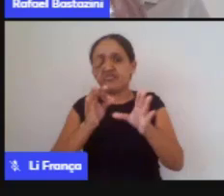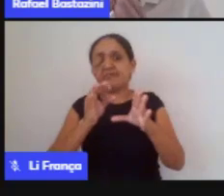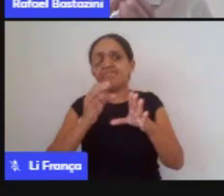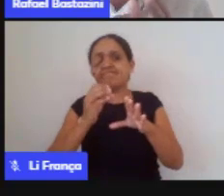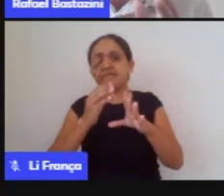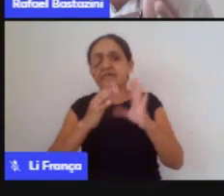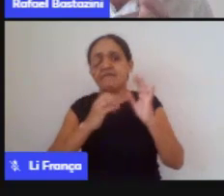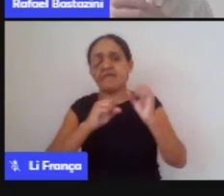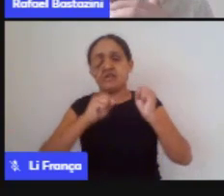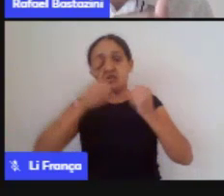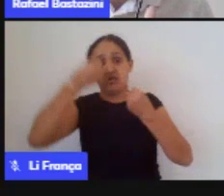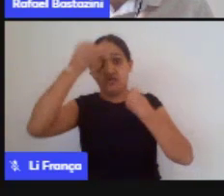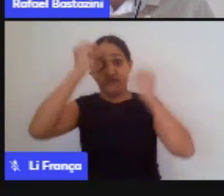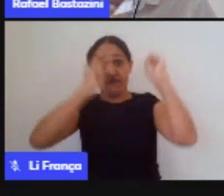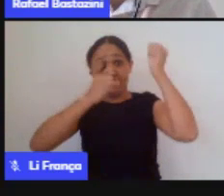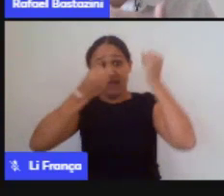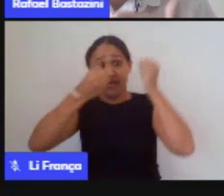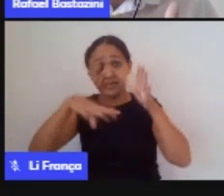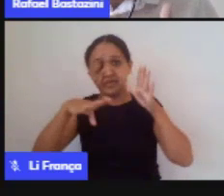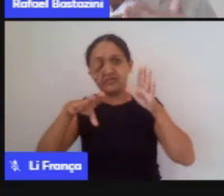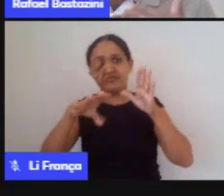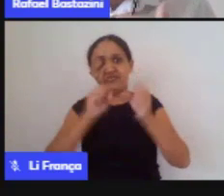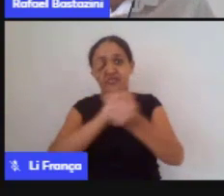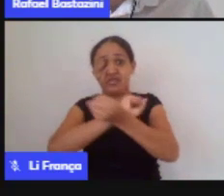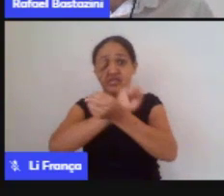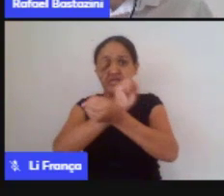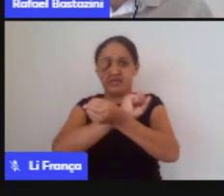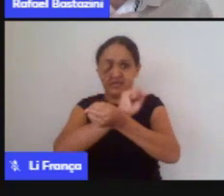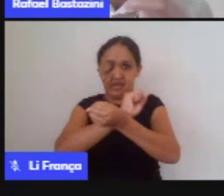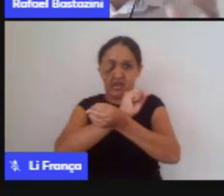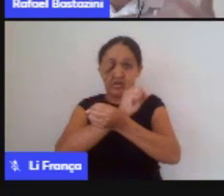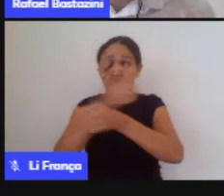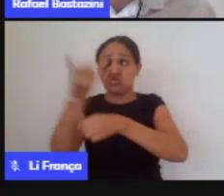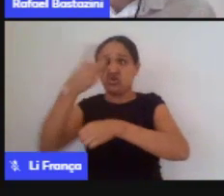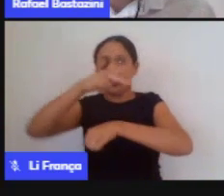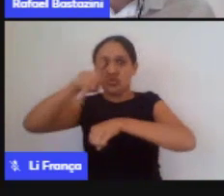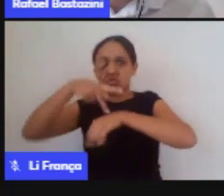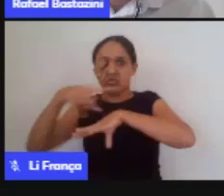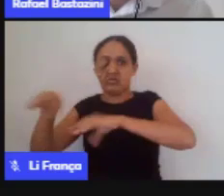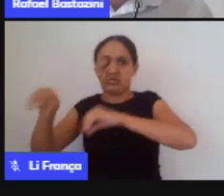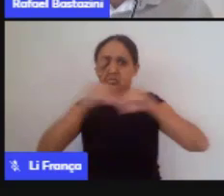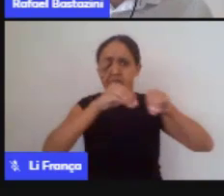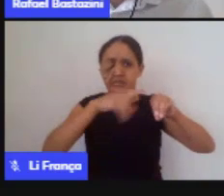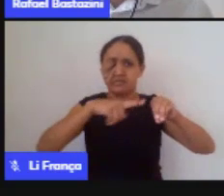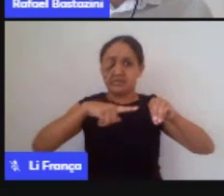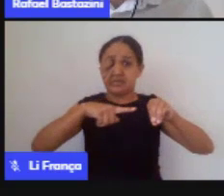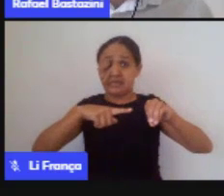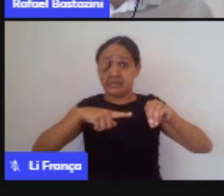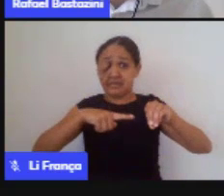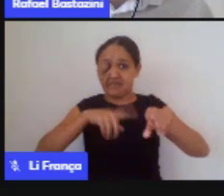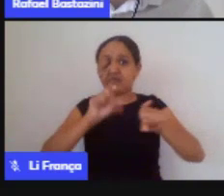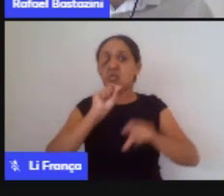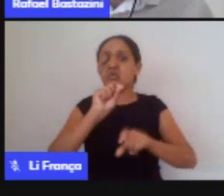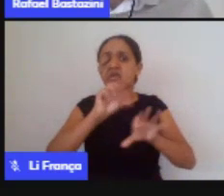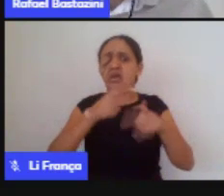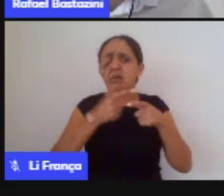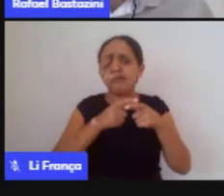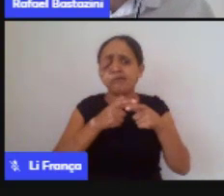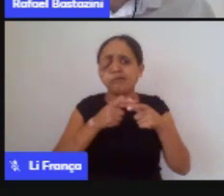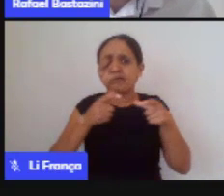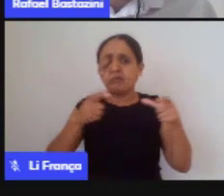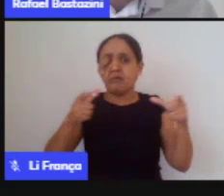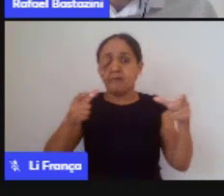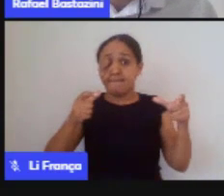automóveis. Então, esse foi um período também no qual houve uma expansão muito grande dos automóveis